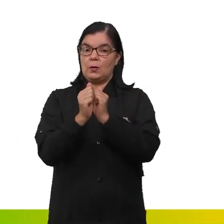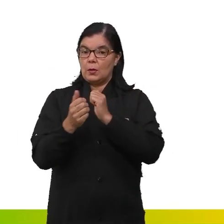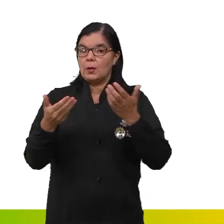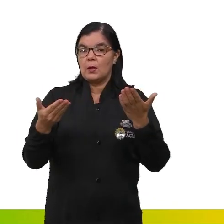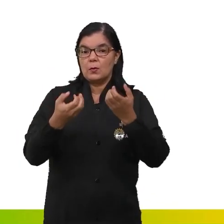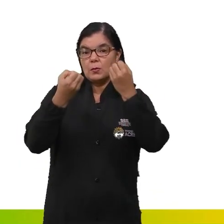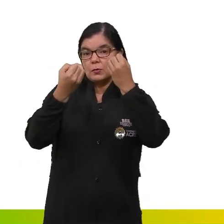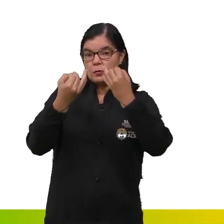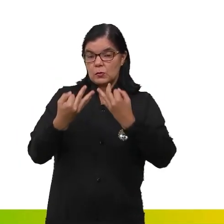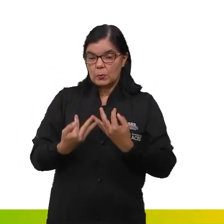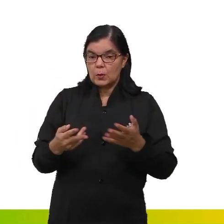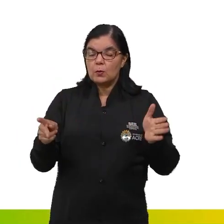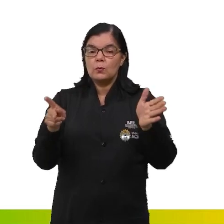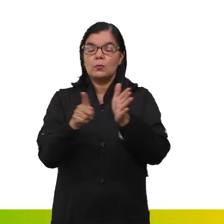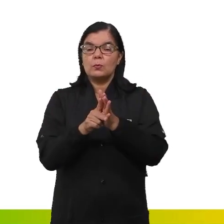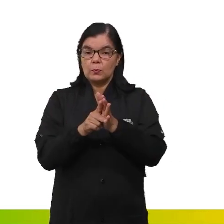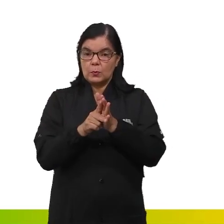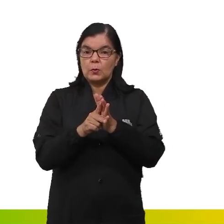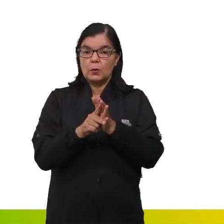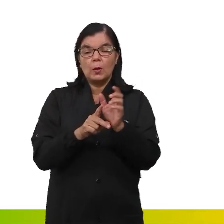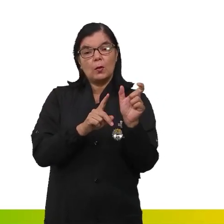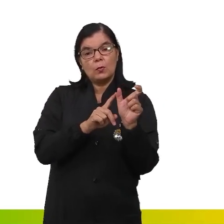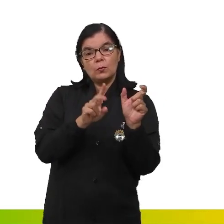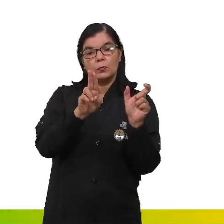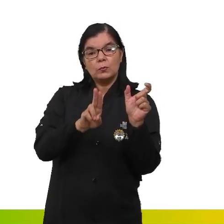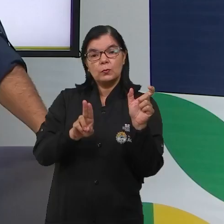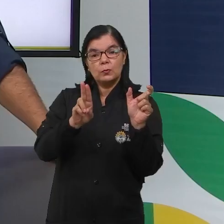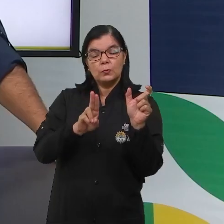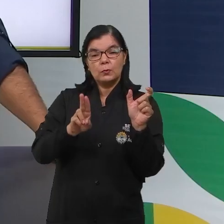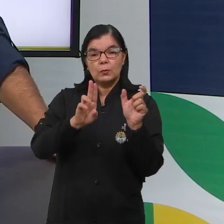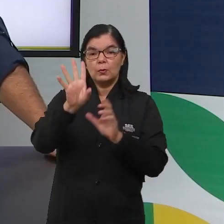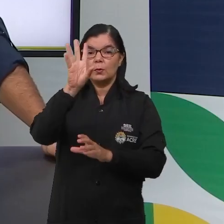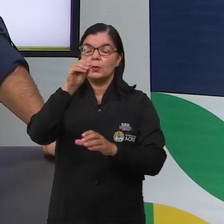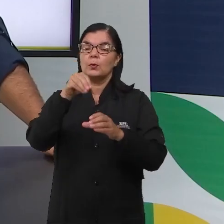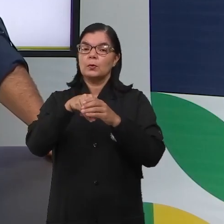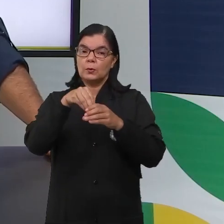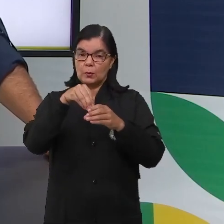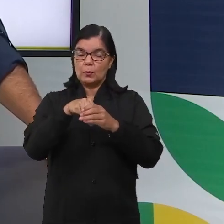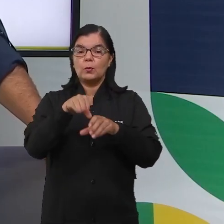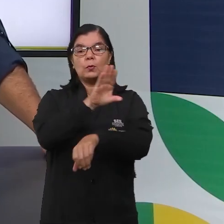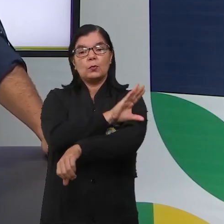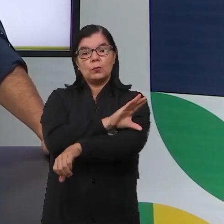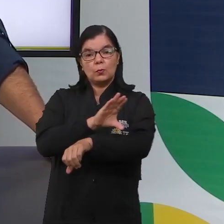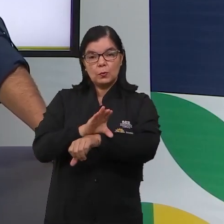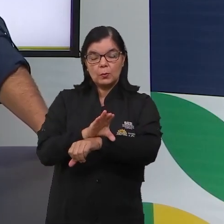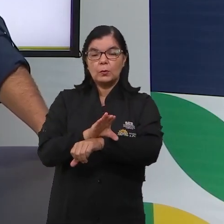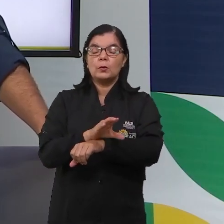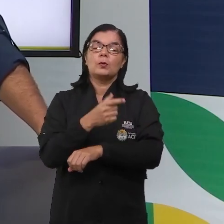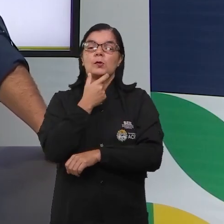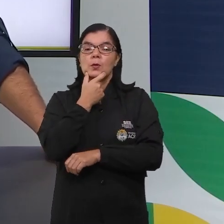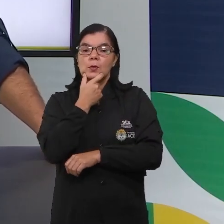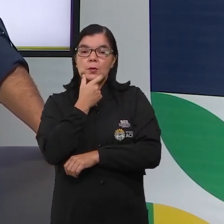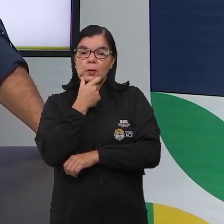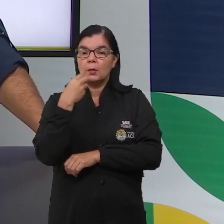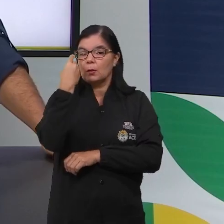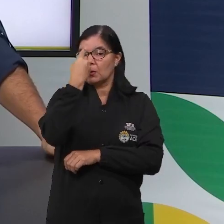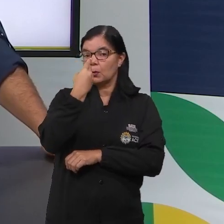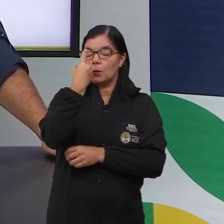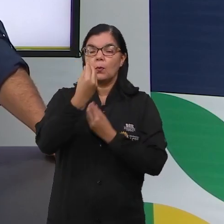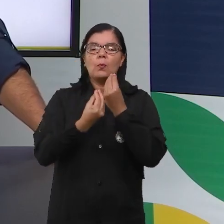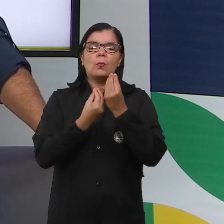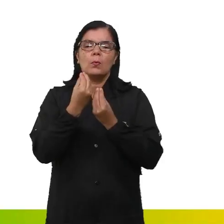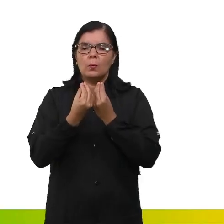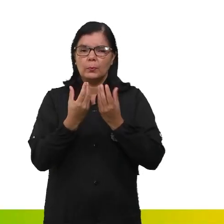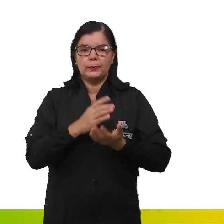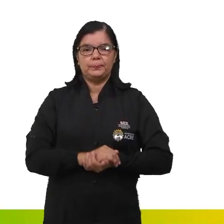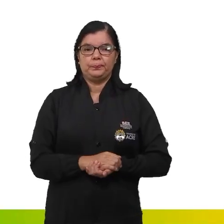a gente está falando já especificamente dos termos que a gente pode utilizar dentro dessa concepção cultural de língua inglesa e espanhola. Como é que ela vai se encaixar? Vamos